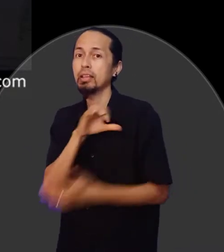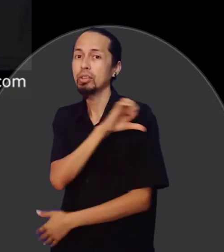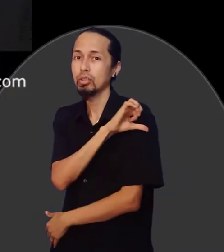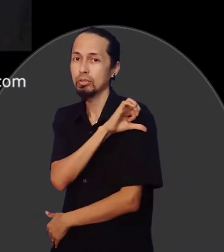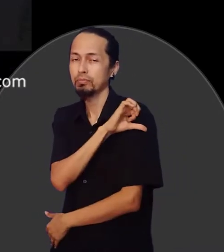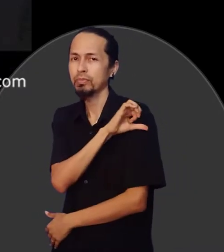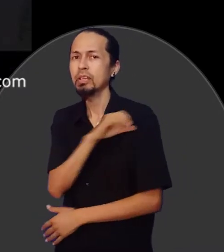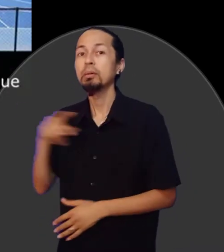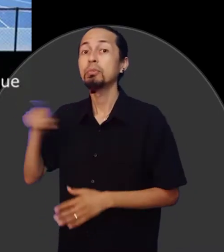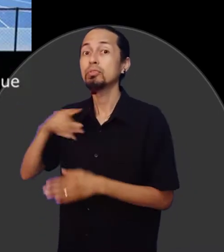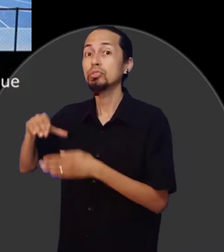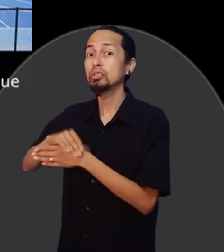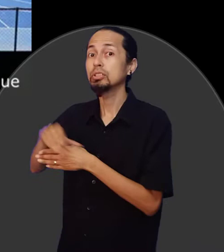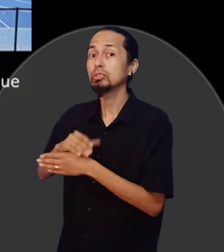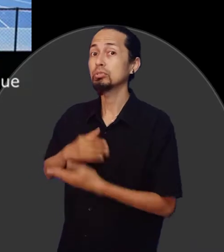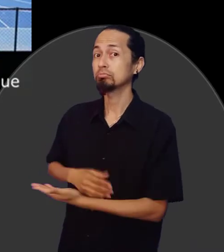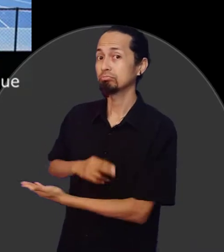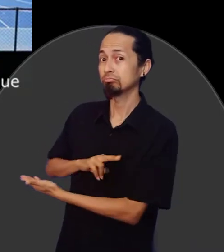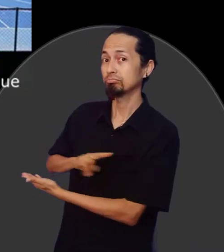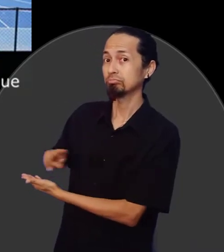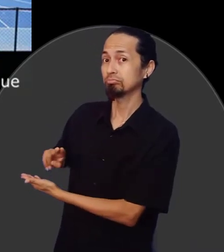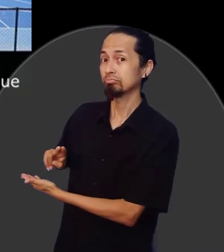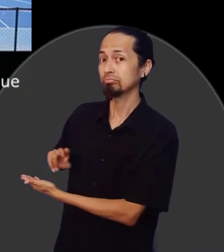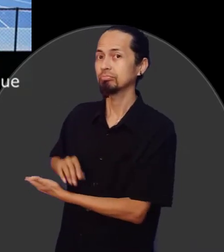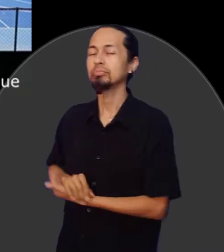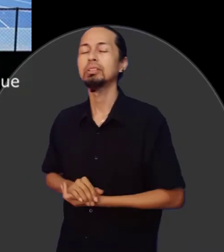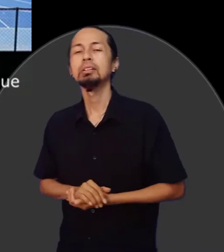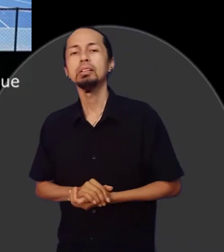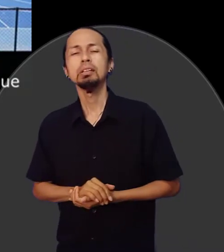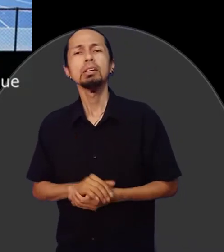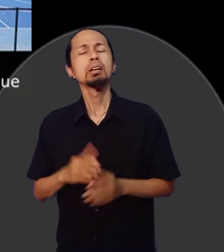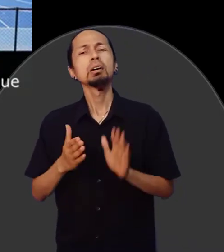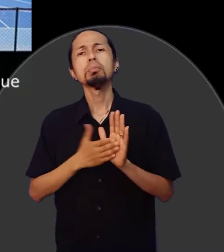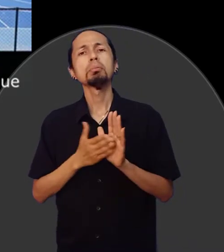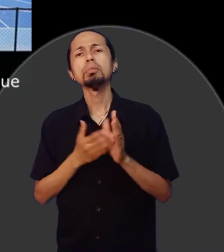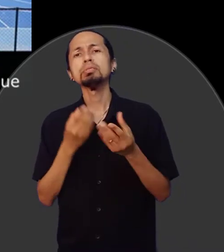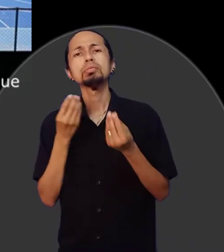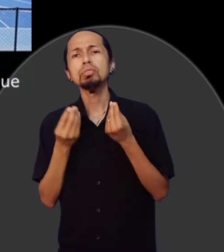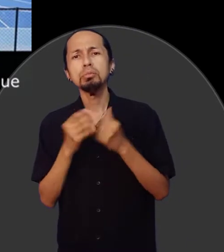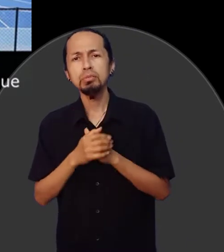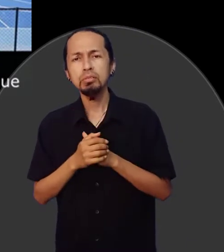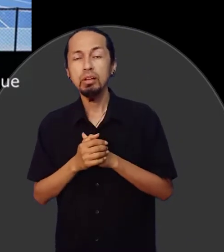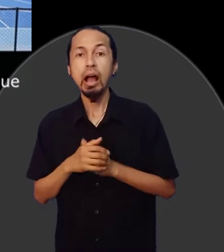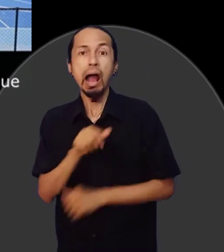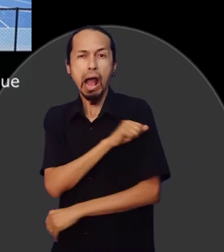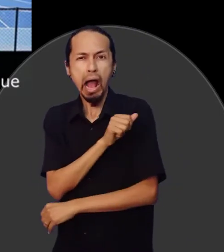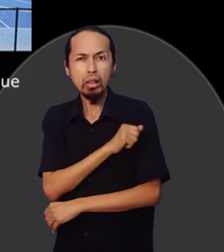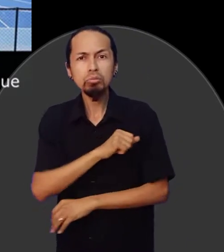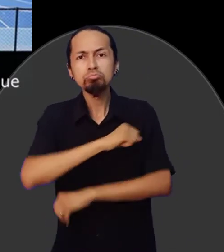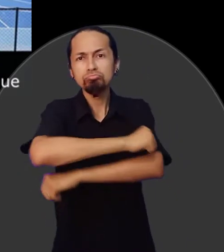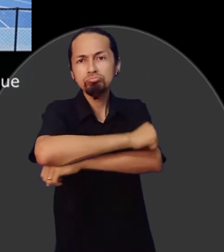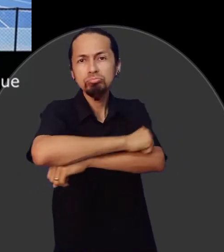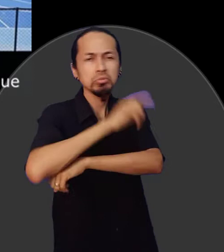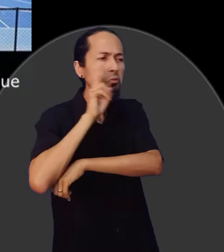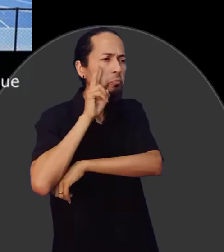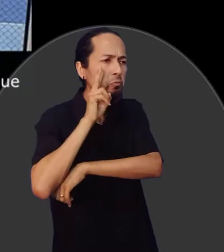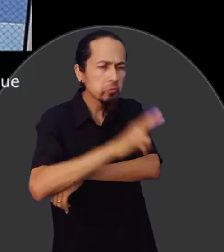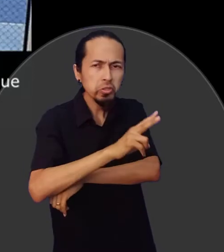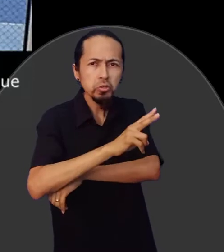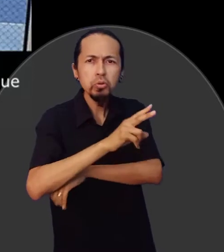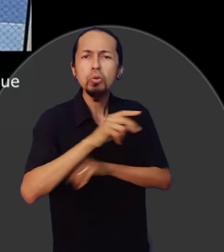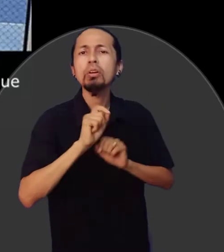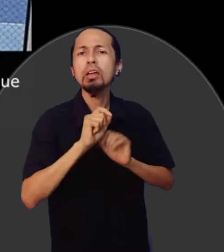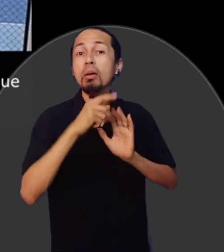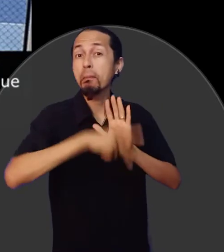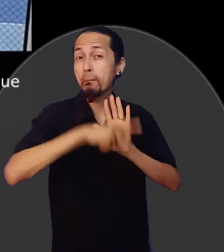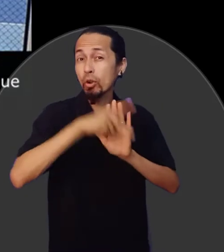Moraes Pires. A proposta deste trabalho partiu do interesse dos estudantes ao observarem pela janela da sala de aula um